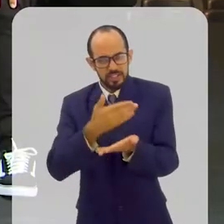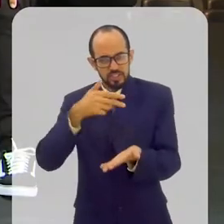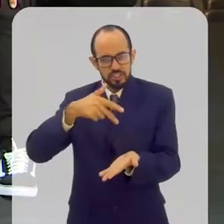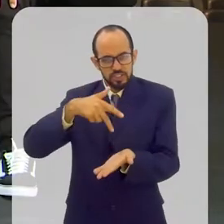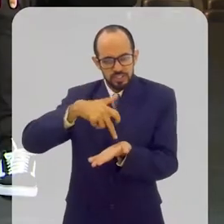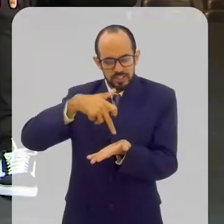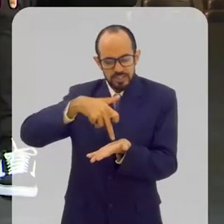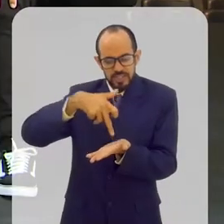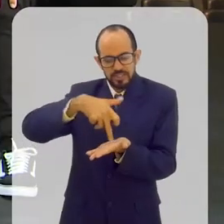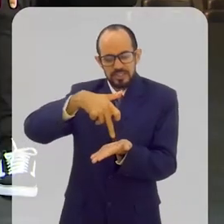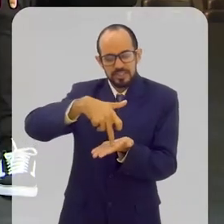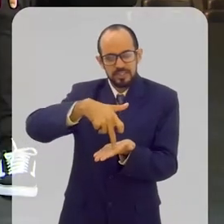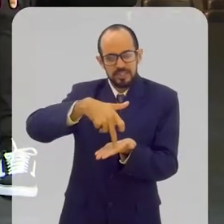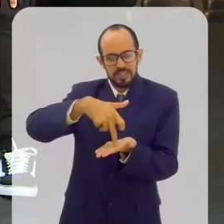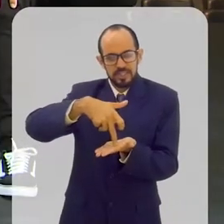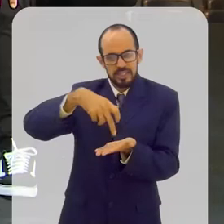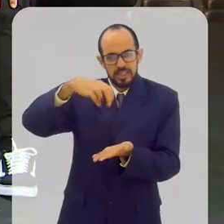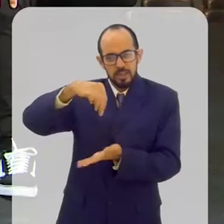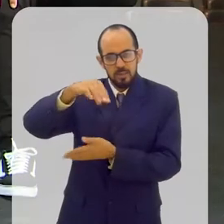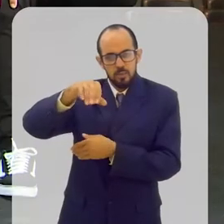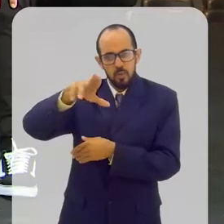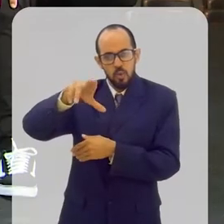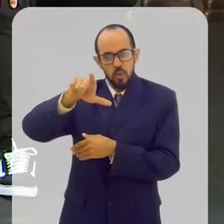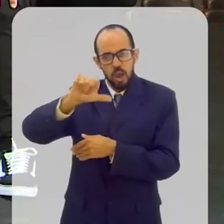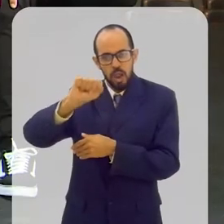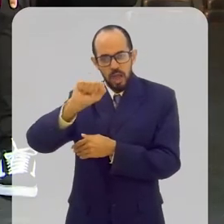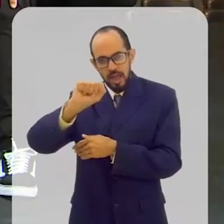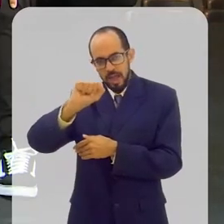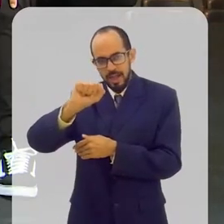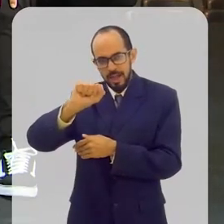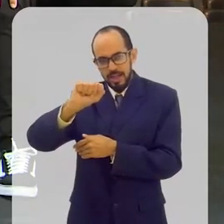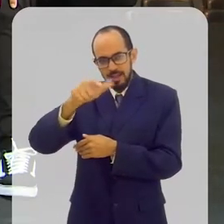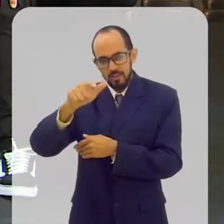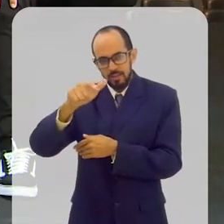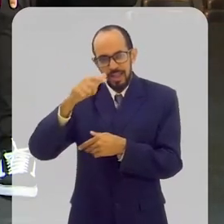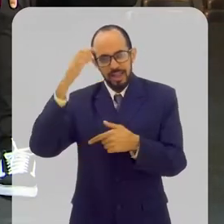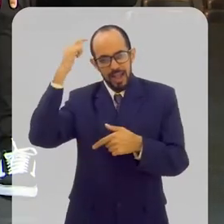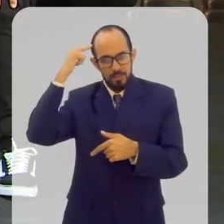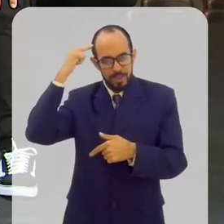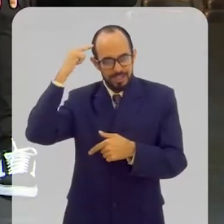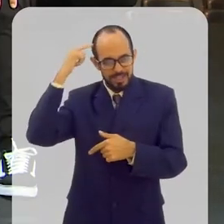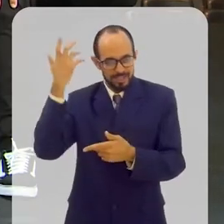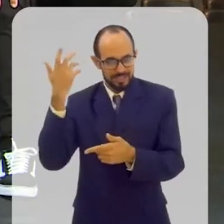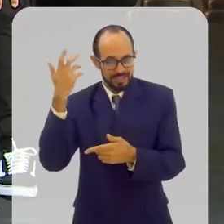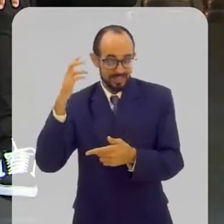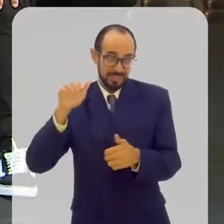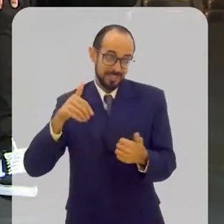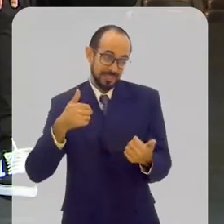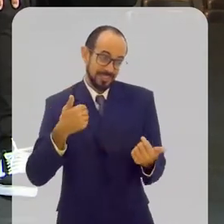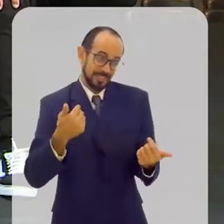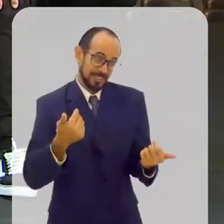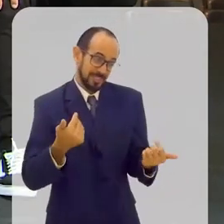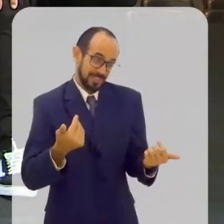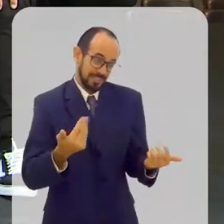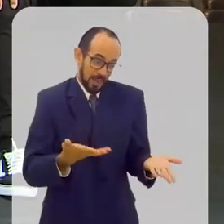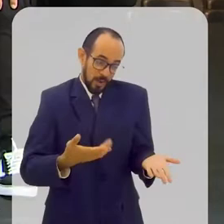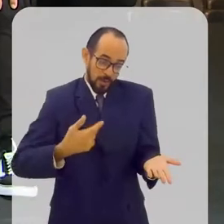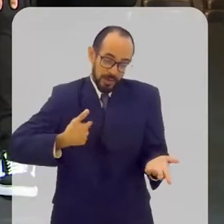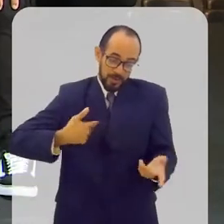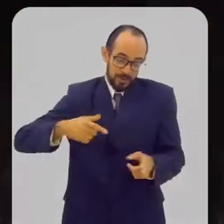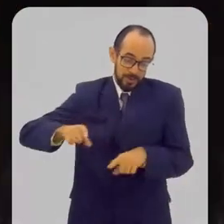sem cabeça? Olha, Luzinha, eu sou do interior, né? Então... eu